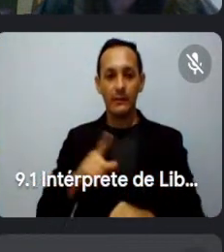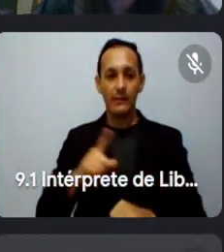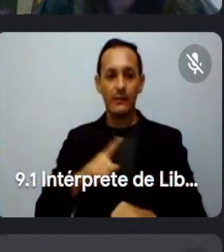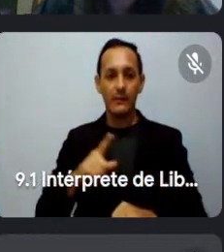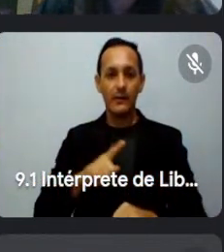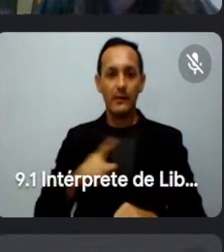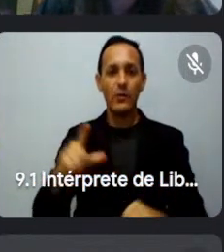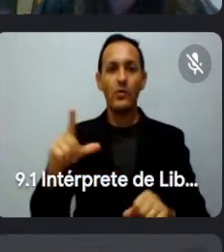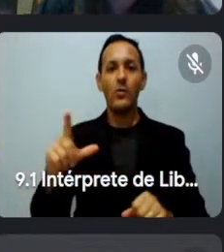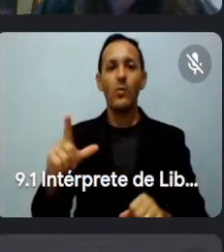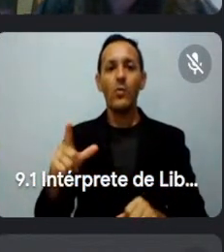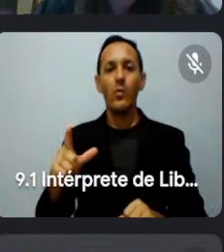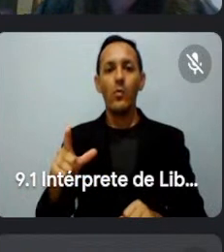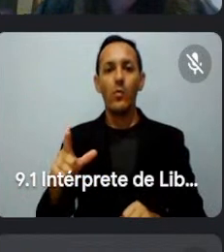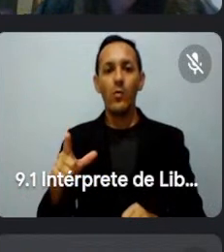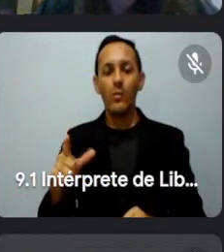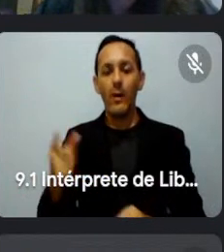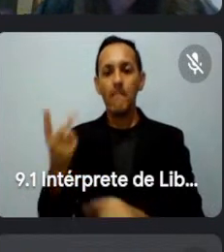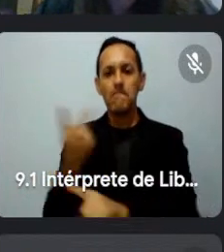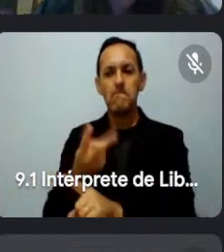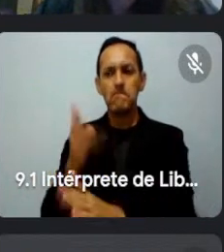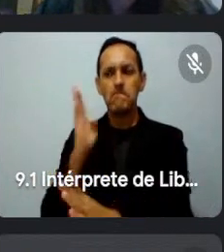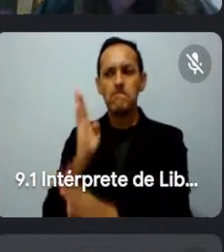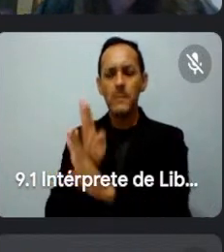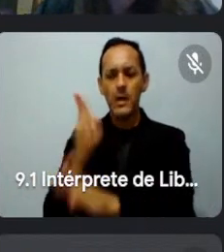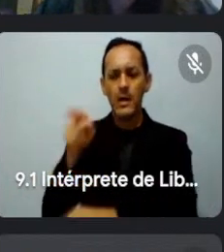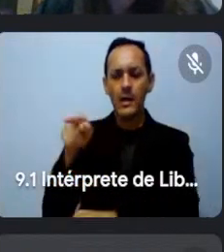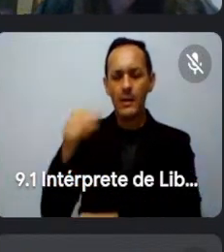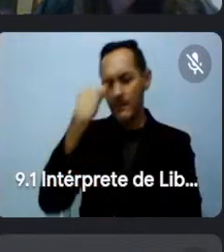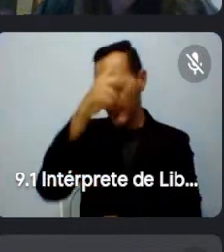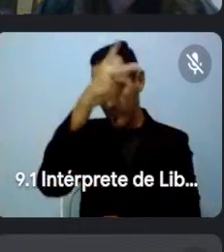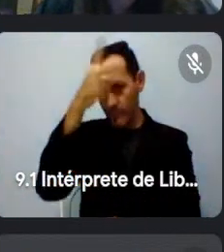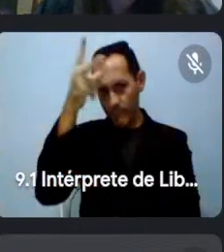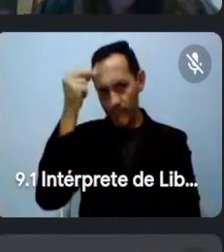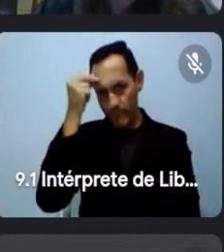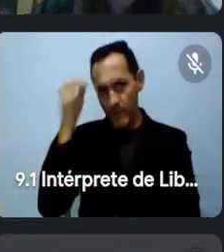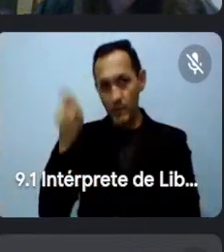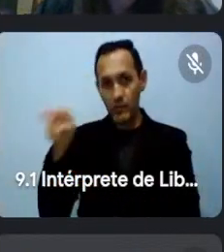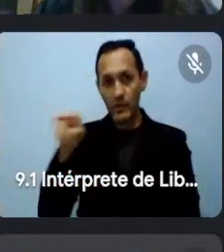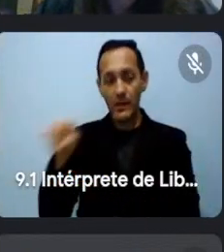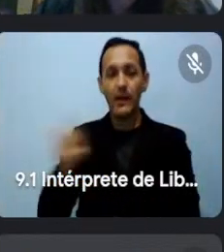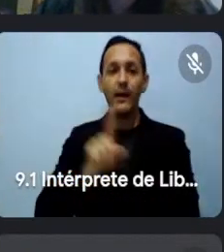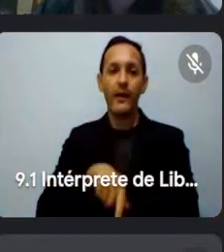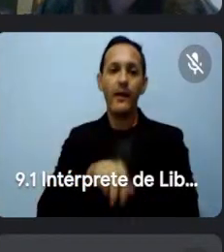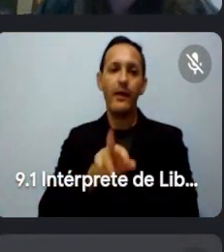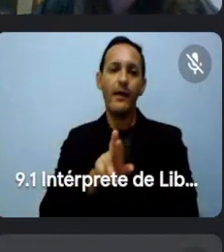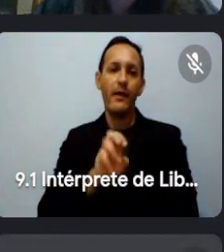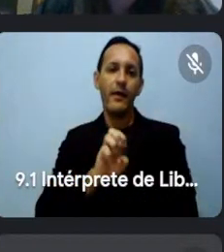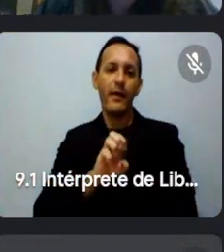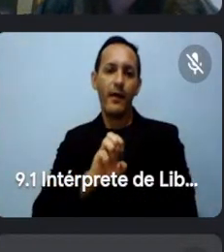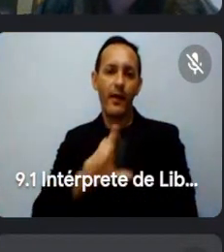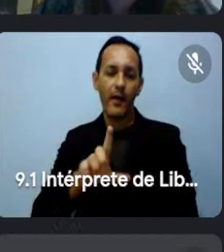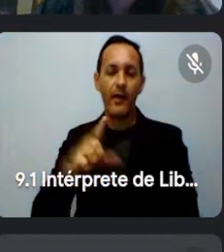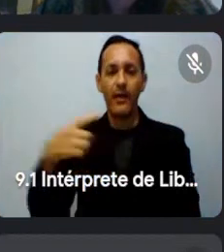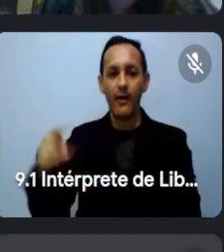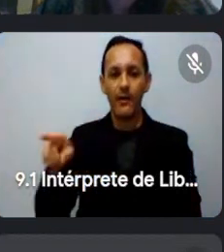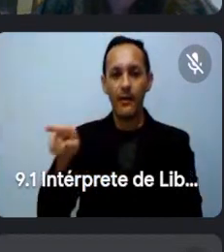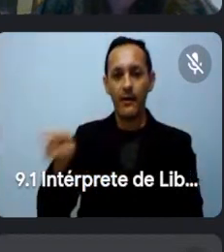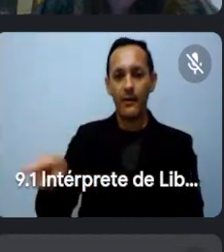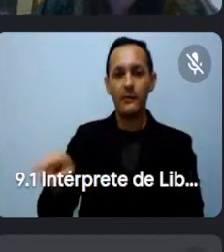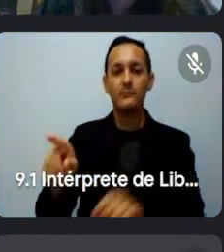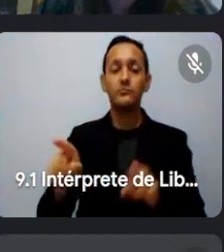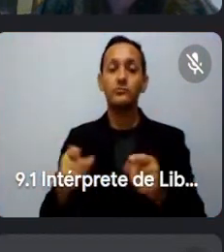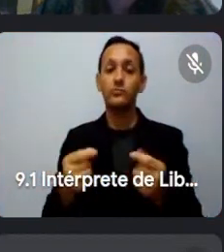cassado o mandato da prefeita Eleita qria nestes autos o ou abuso de poder